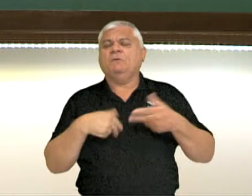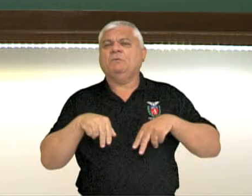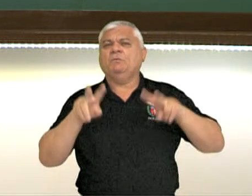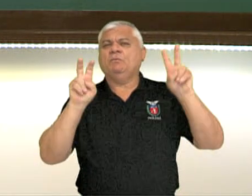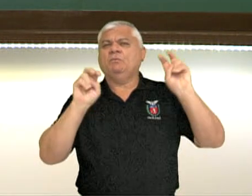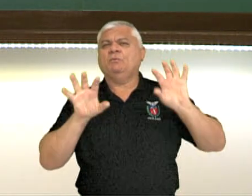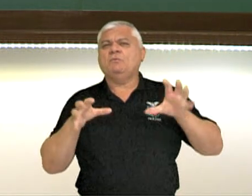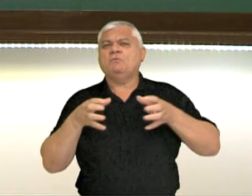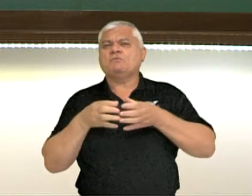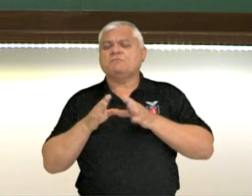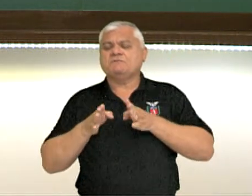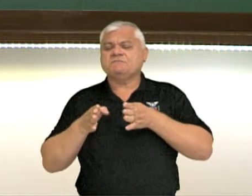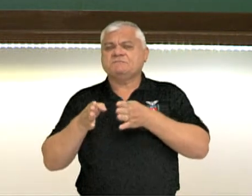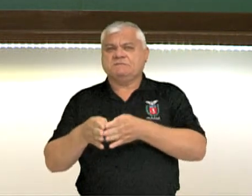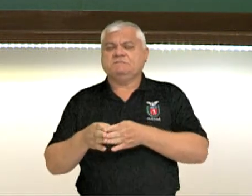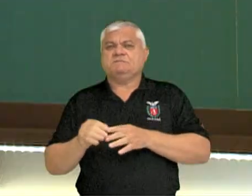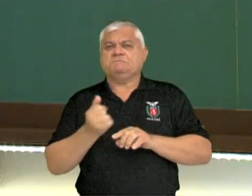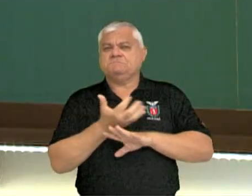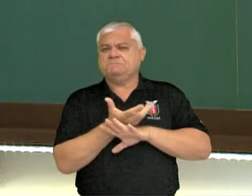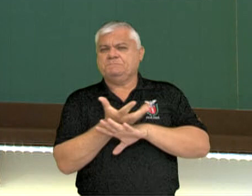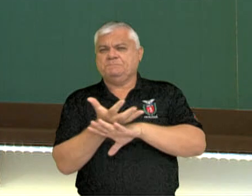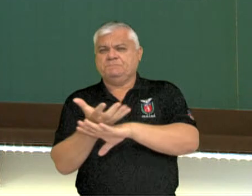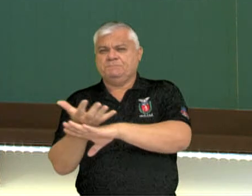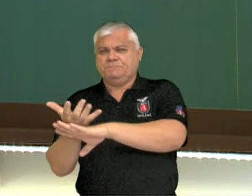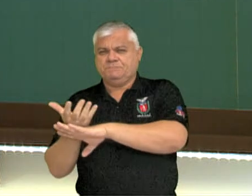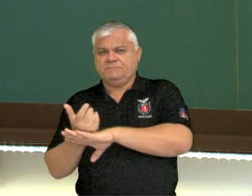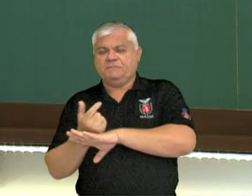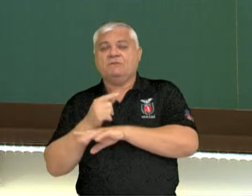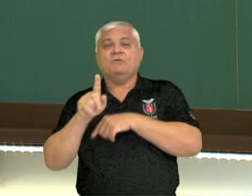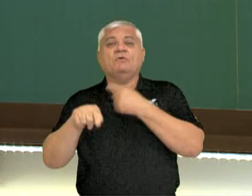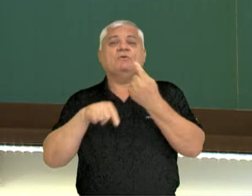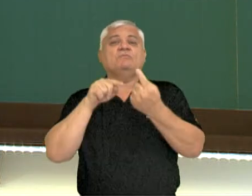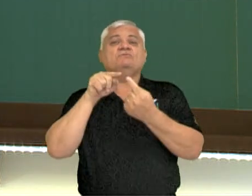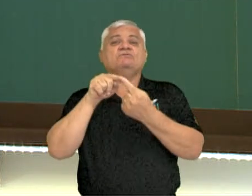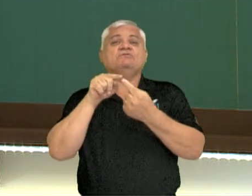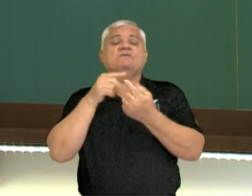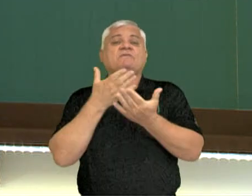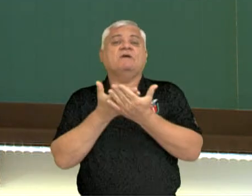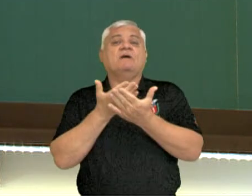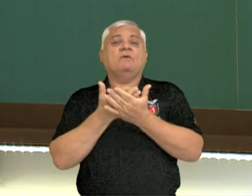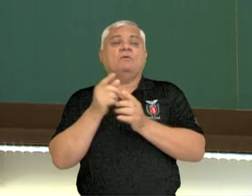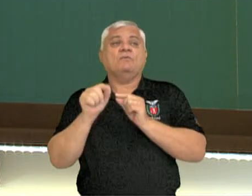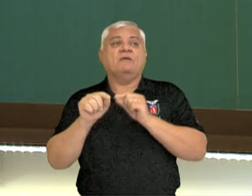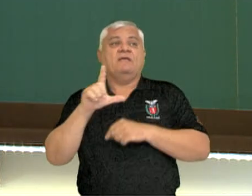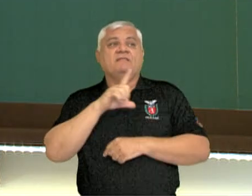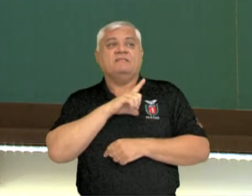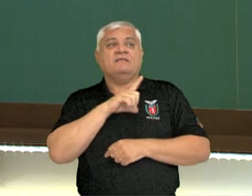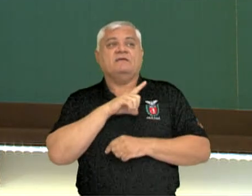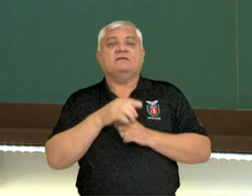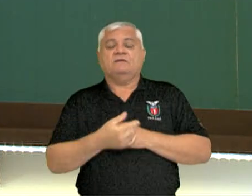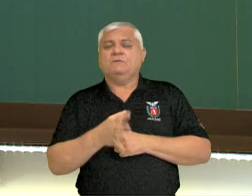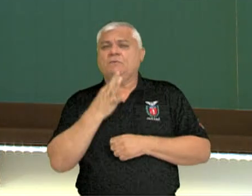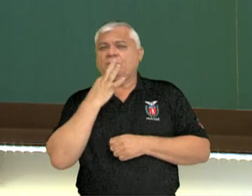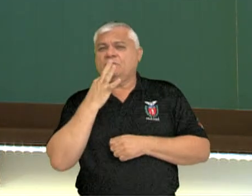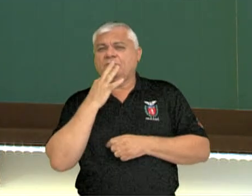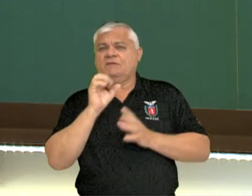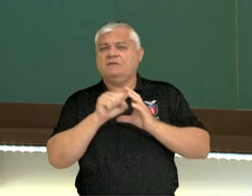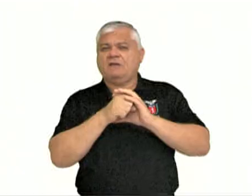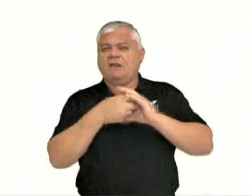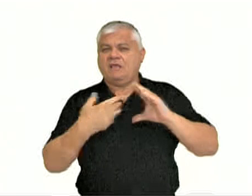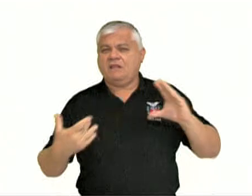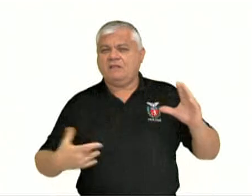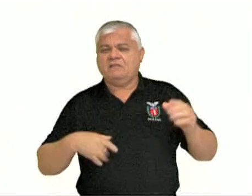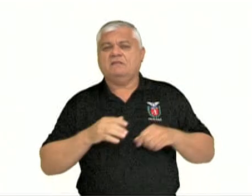grupo específico de plantas. Como objetivo da nossa aula, então, a gente tem que conhecer as características